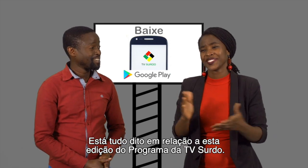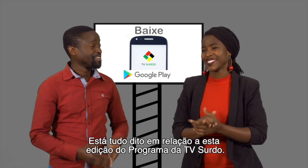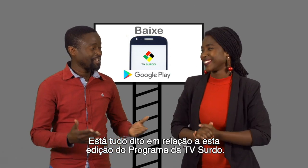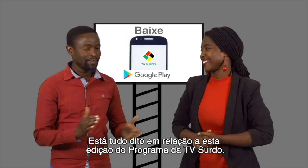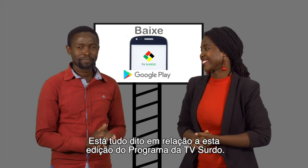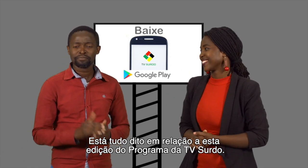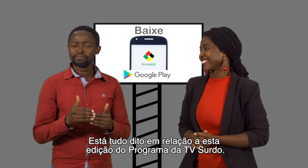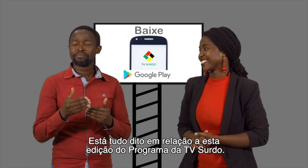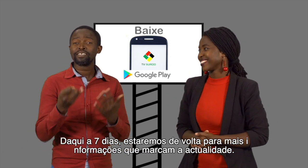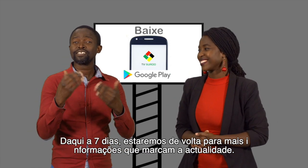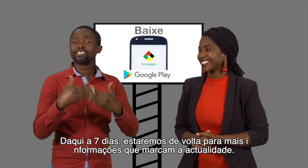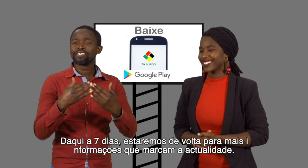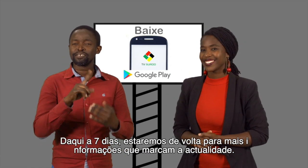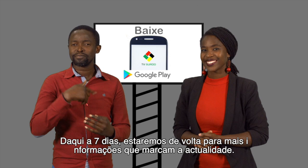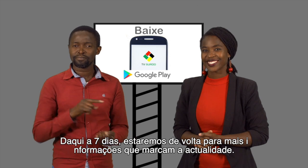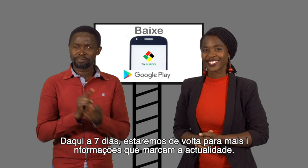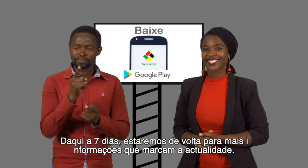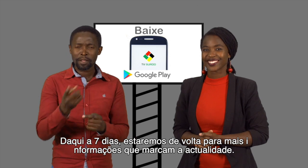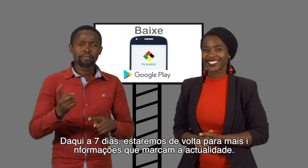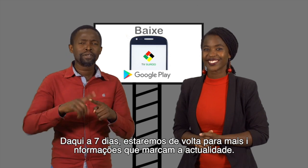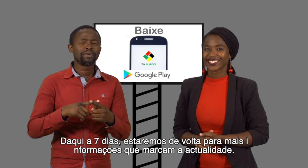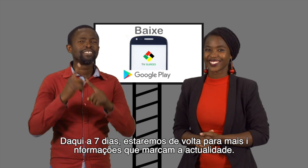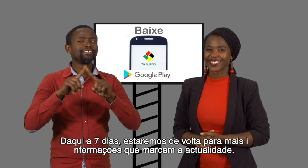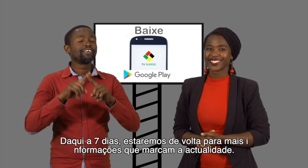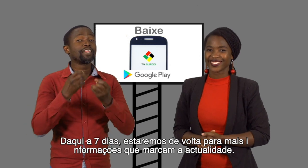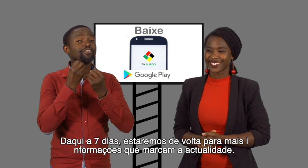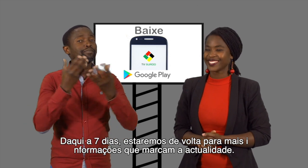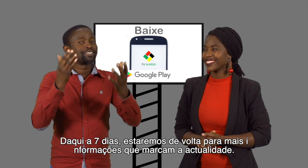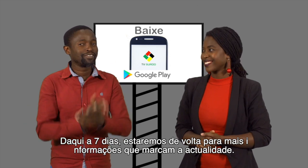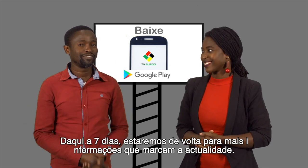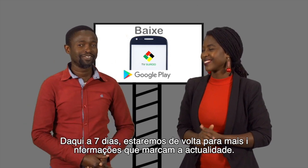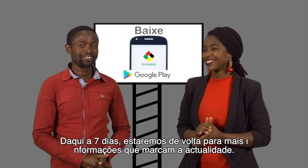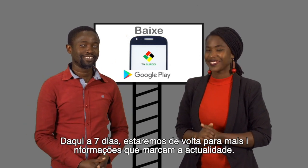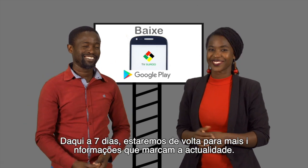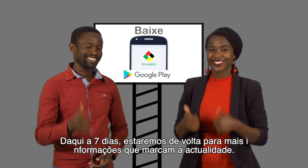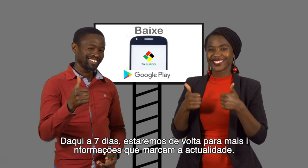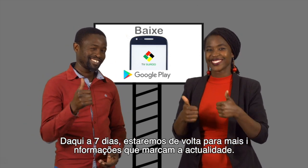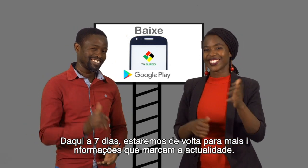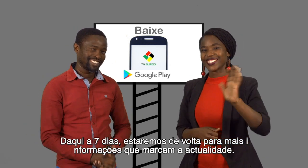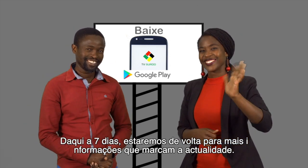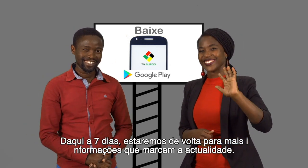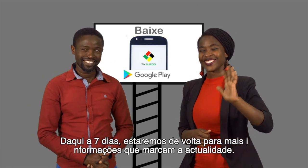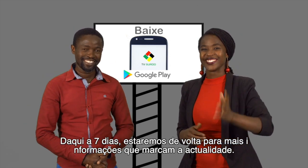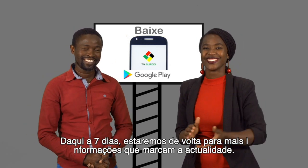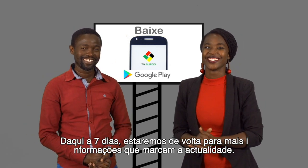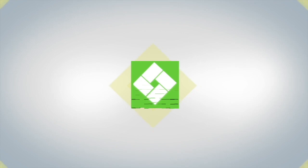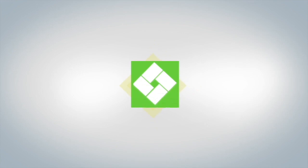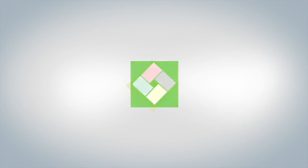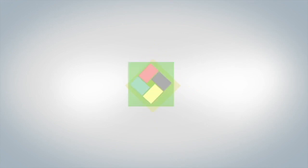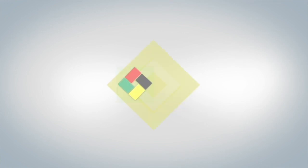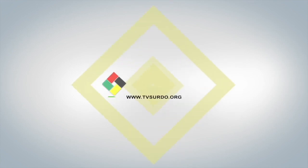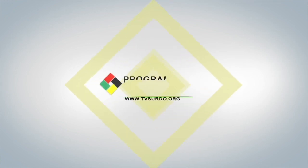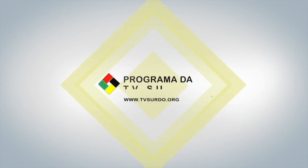programa da TV Sur. Daqui a sete dias, estaremos de volta para mais informações que marcam a atualidade.